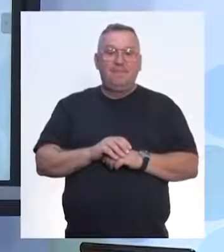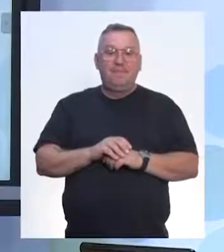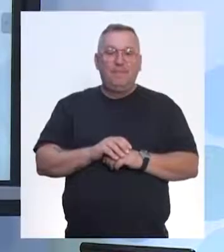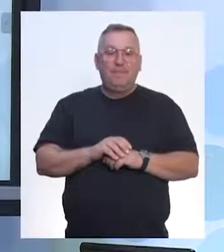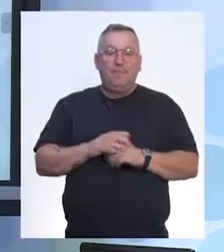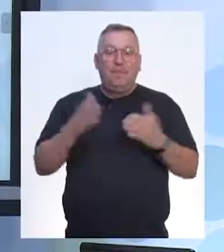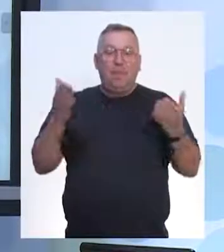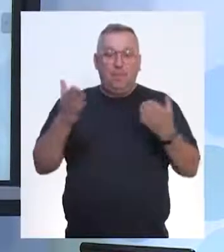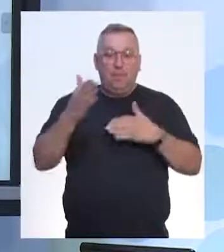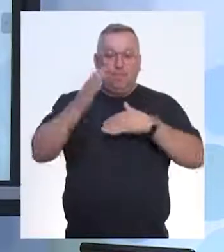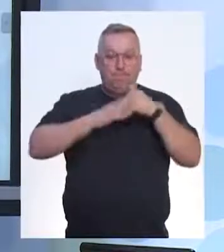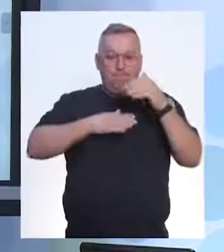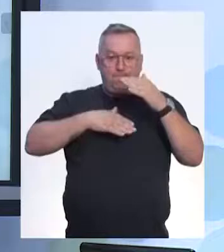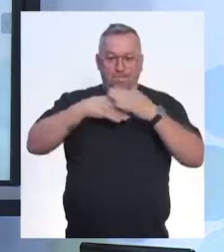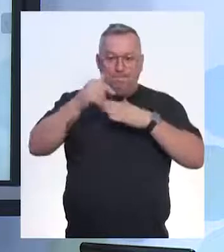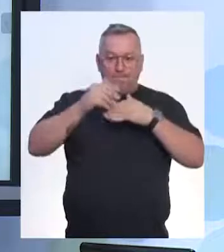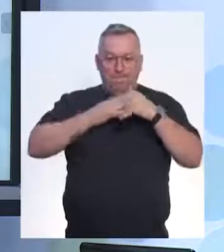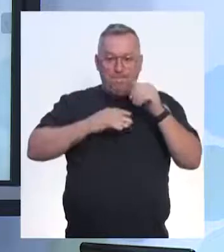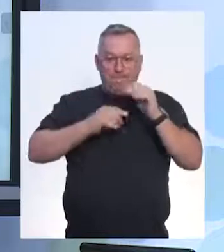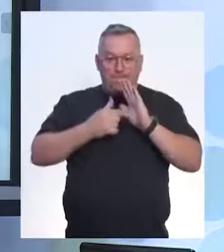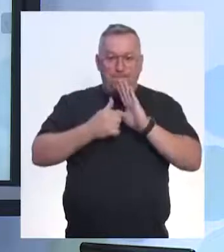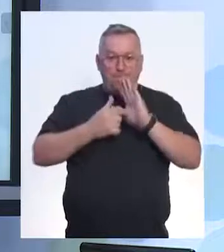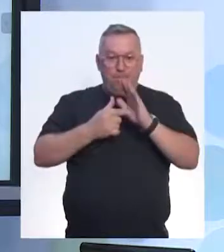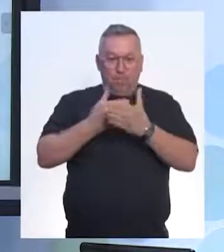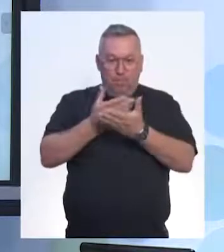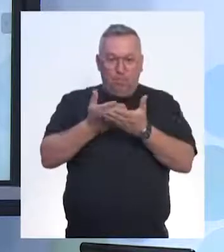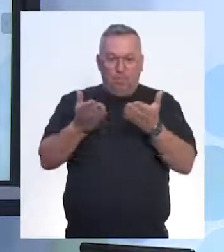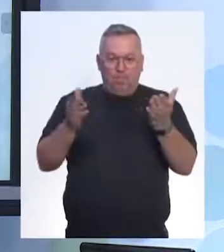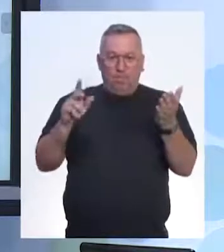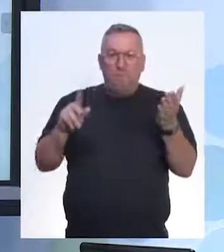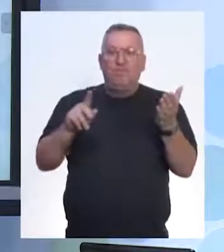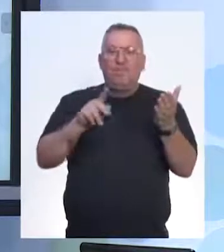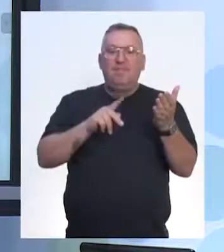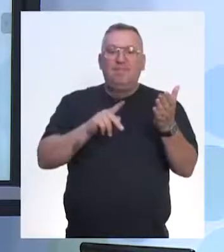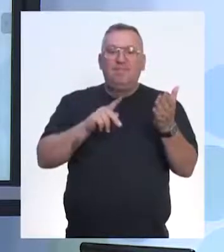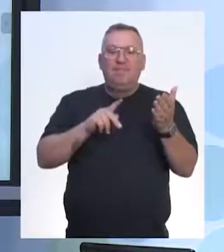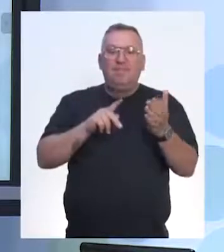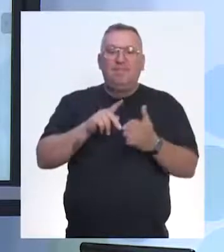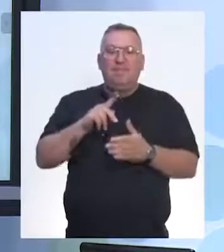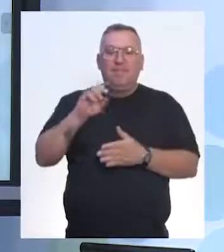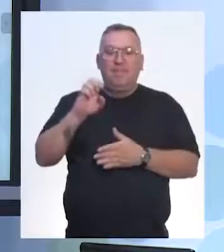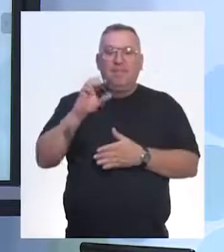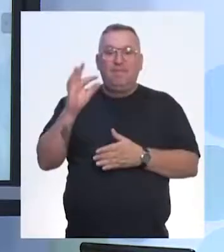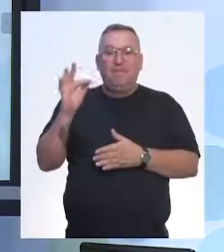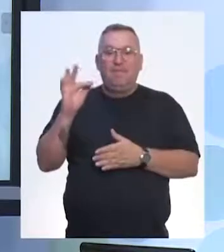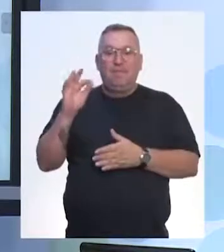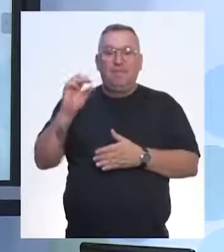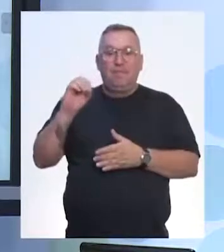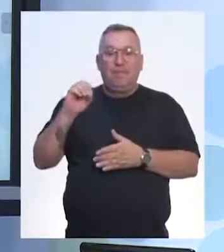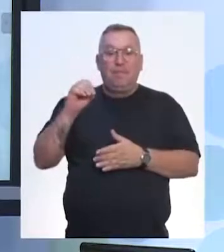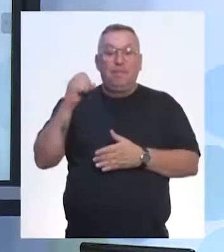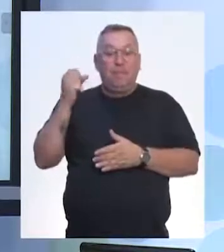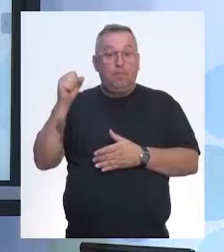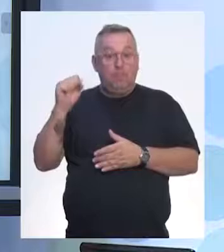a habilidade de hoje vai aparecer na tela, principalmente para os professores, que é a EF